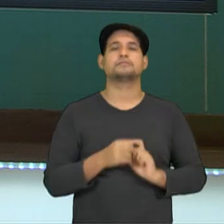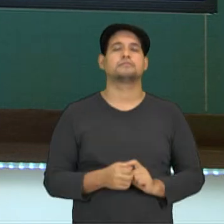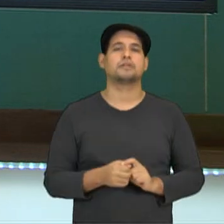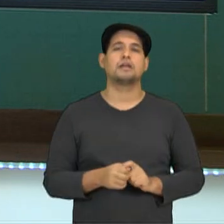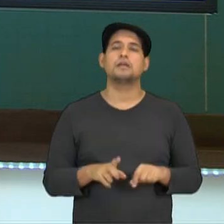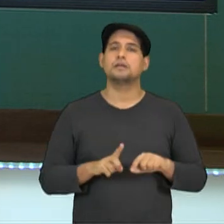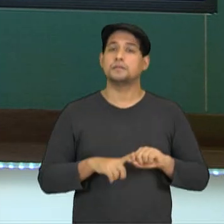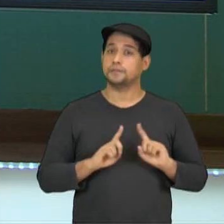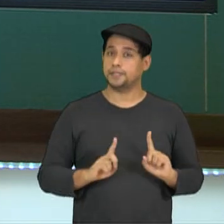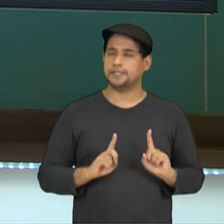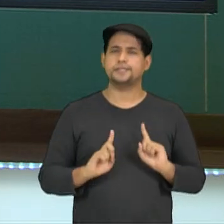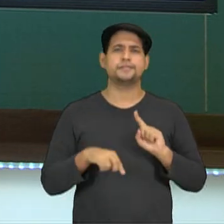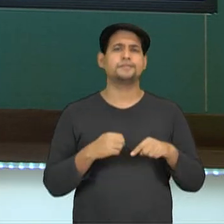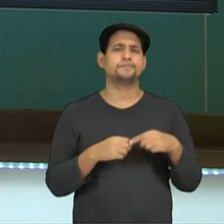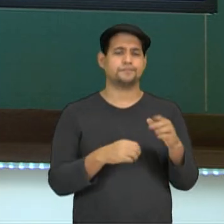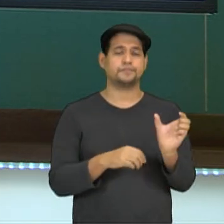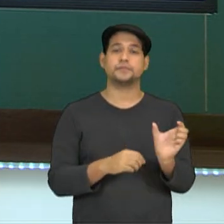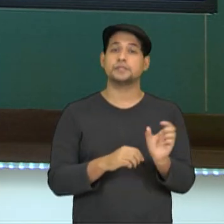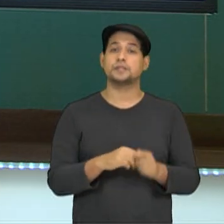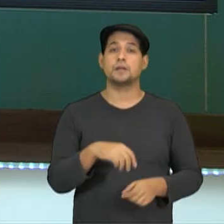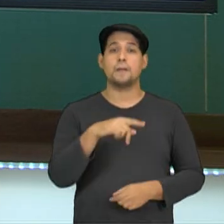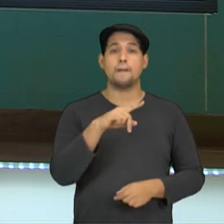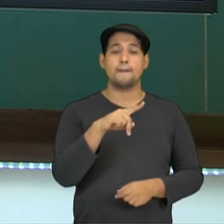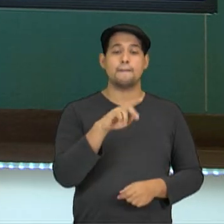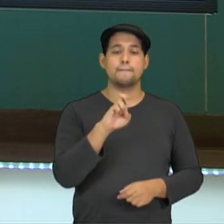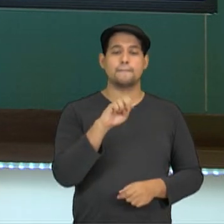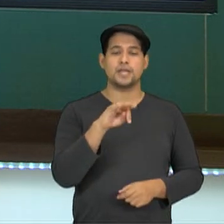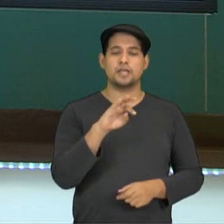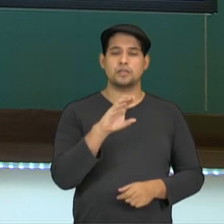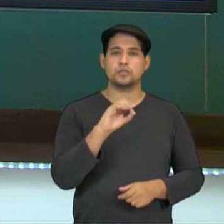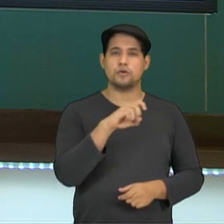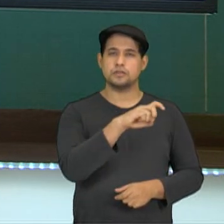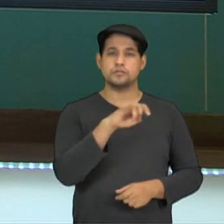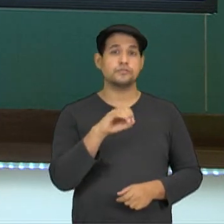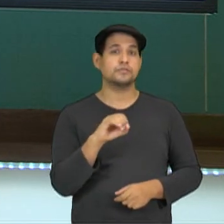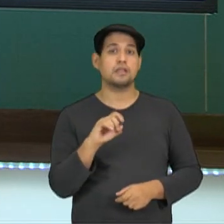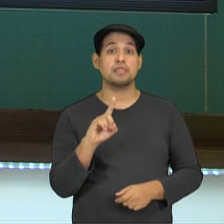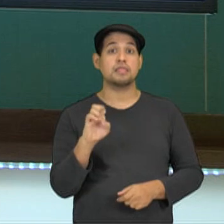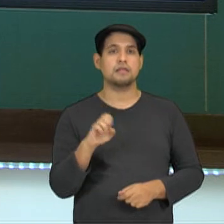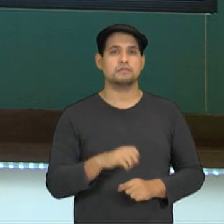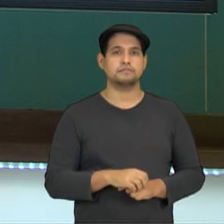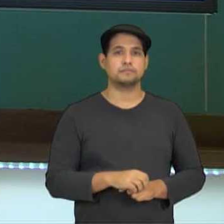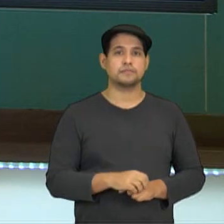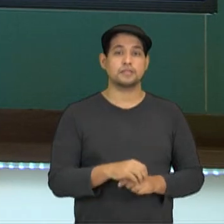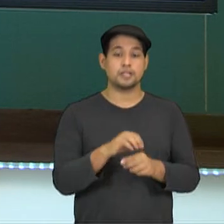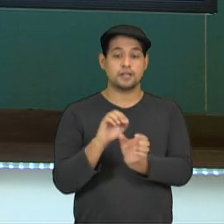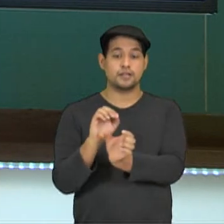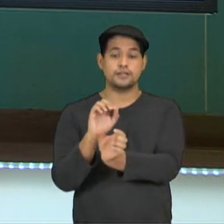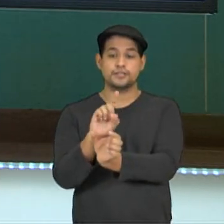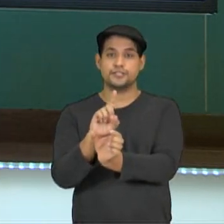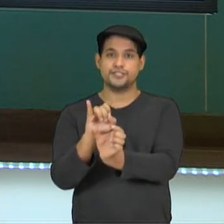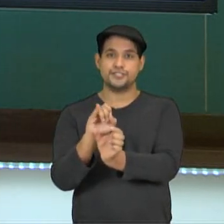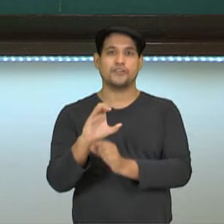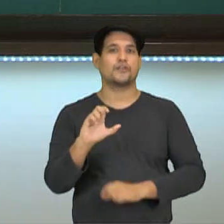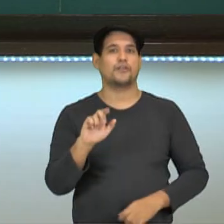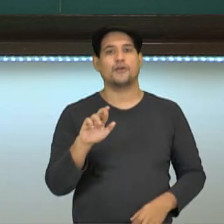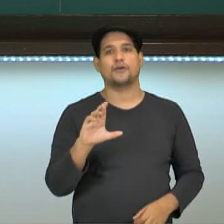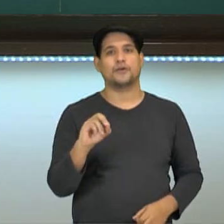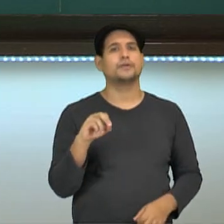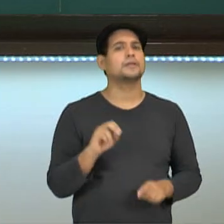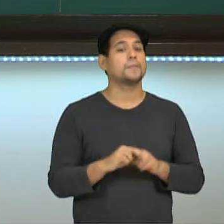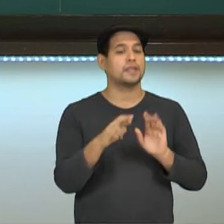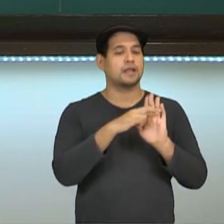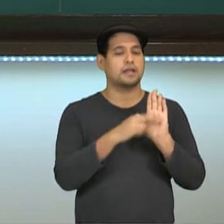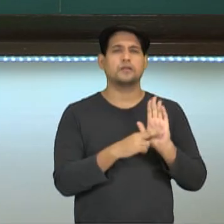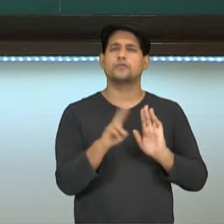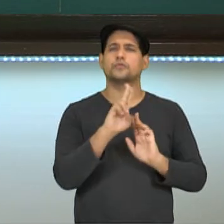di, tá? E aí ficou pentóxido de dicloro, tá? Então a regra para dar